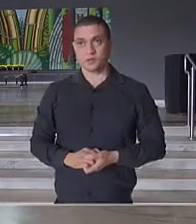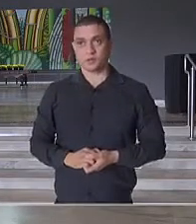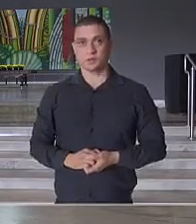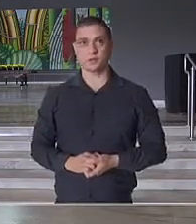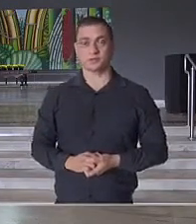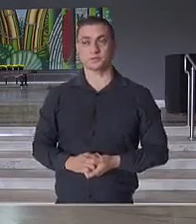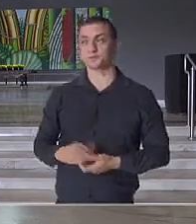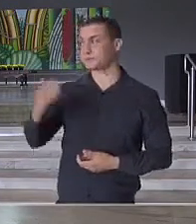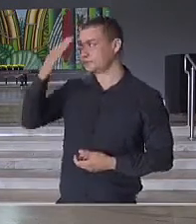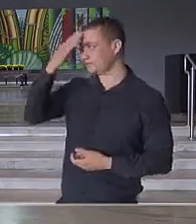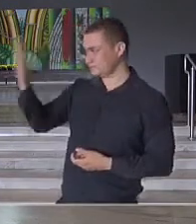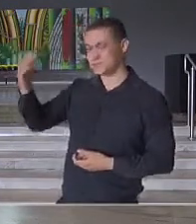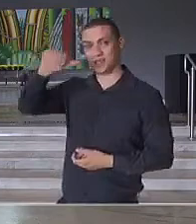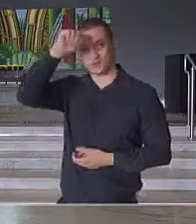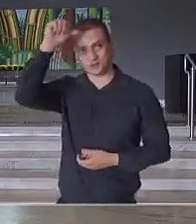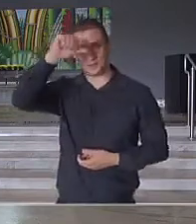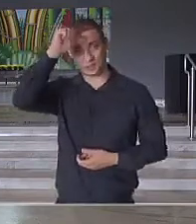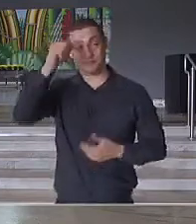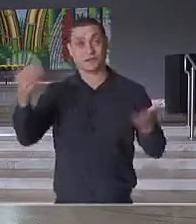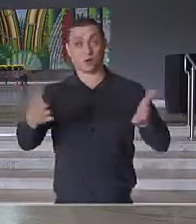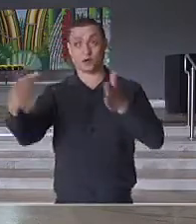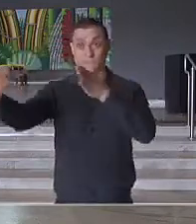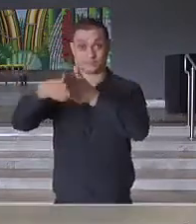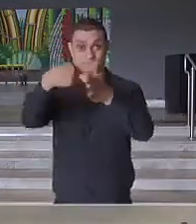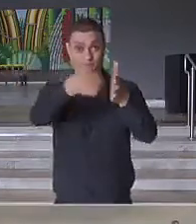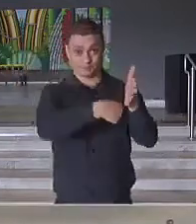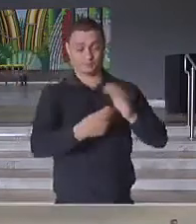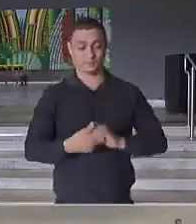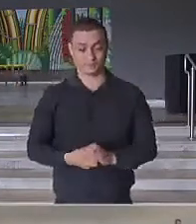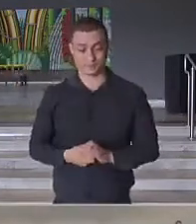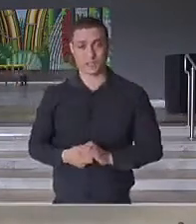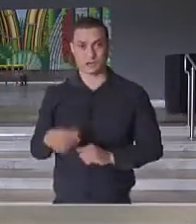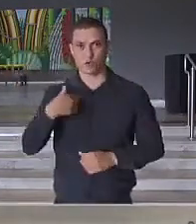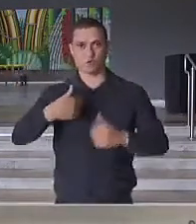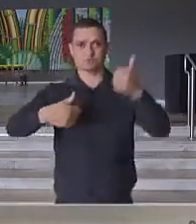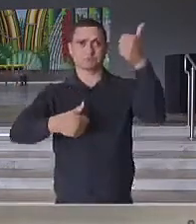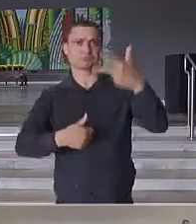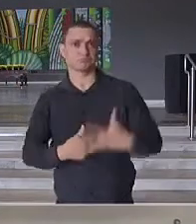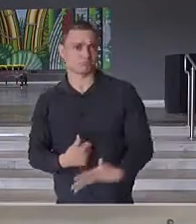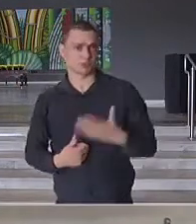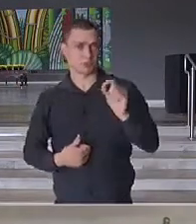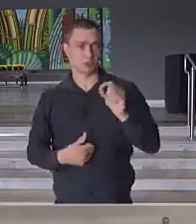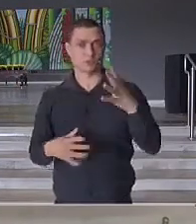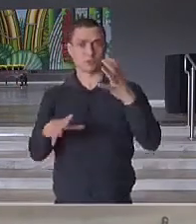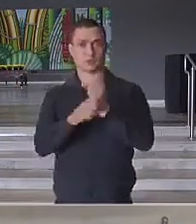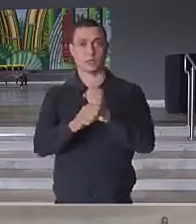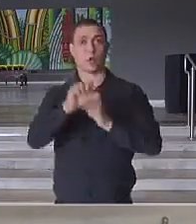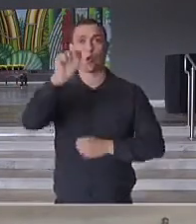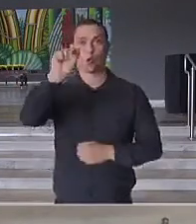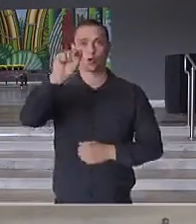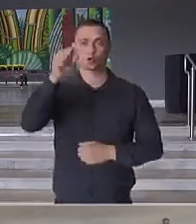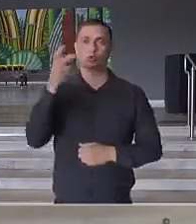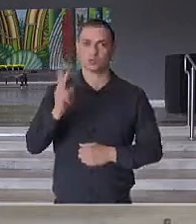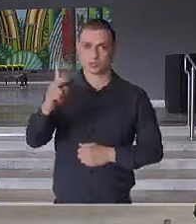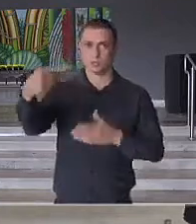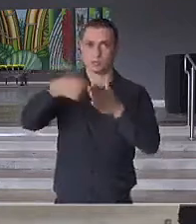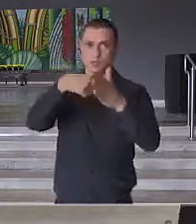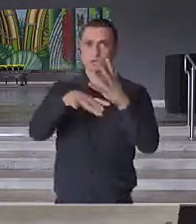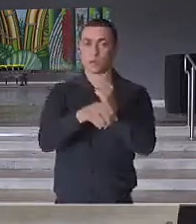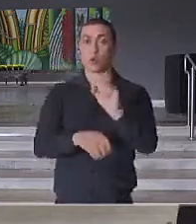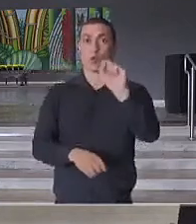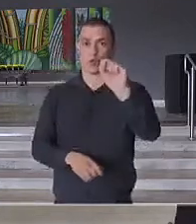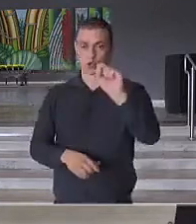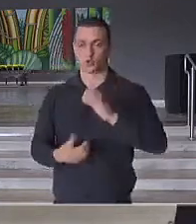Obrigado, secretário Rocieli Soares. Vamos agora às perguntas. Eu vou dizer aqui a ordem das perguntas, são sempre 8 veículos de comunicação a